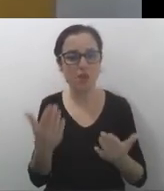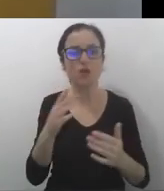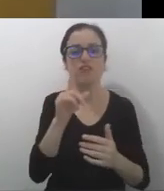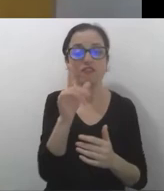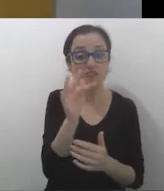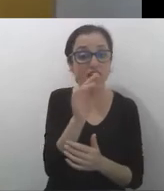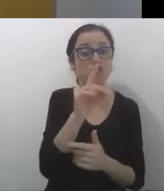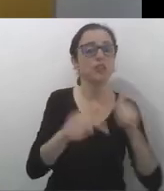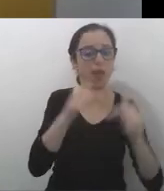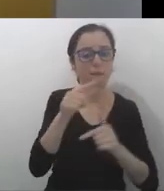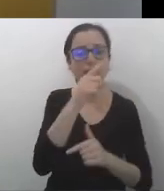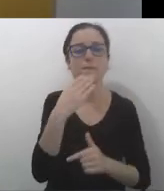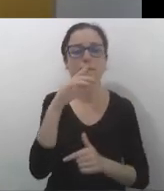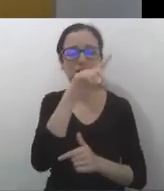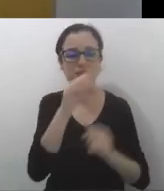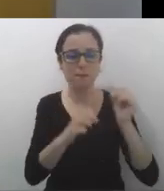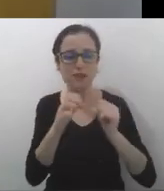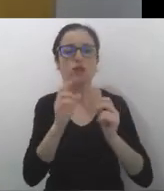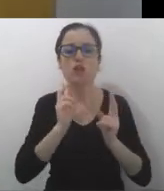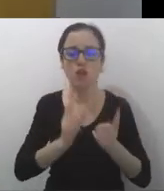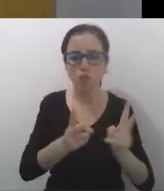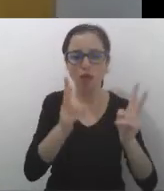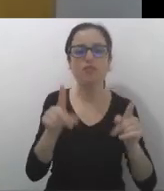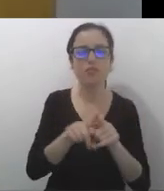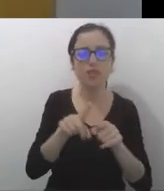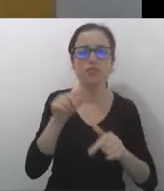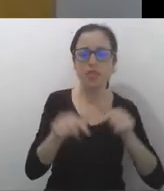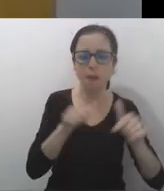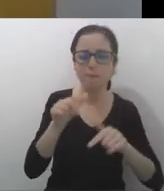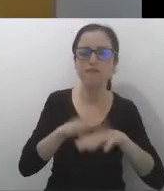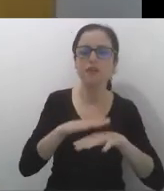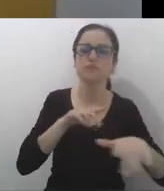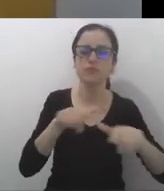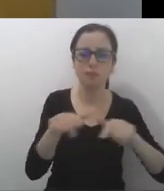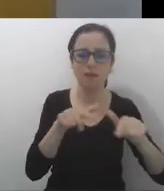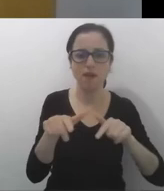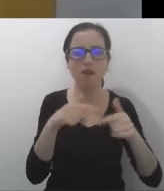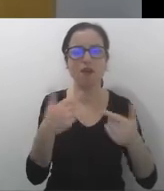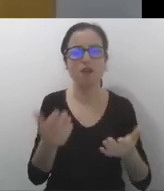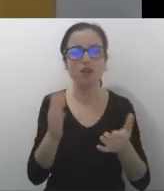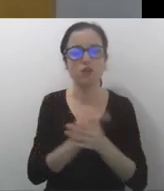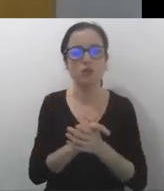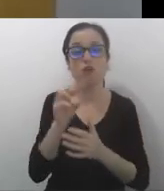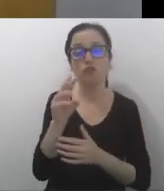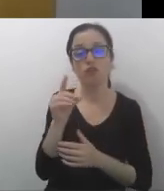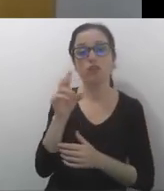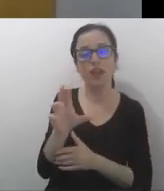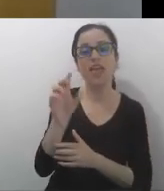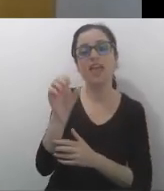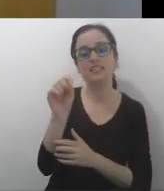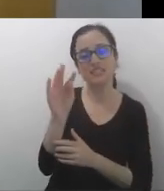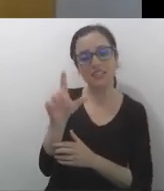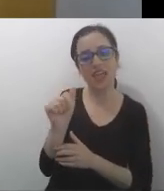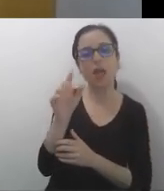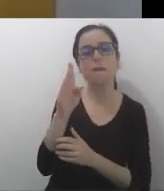sido feito pelo Wollner, pelo Stellarones, pelo Bernoulli. Então, eu discordo totalmente